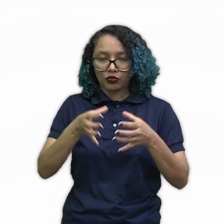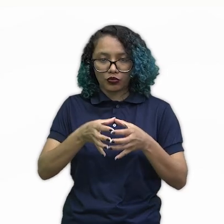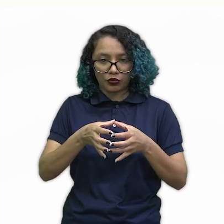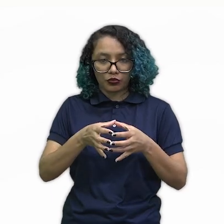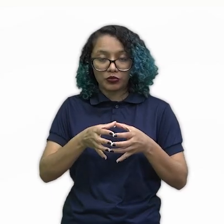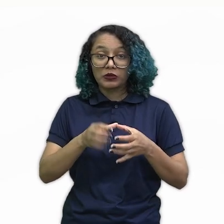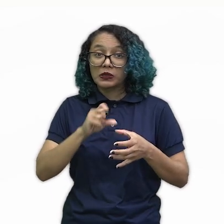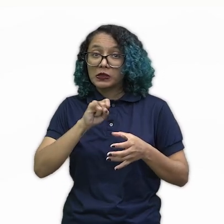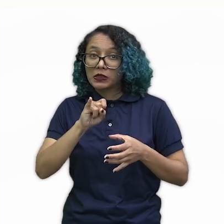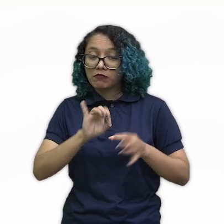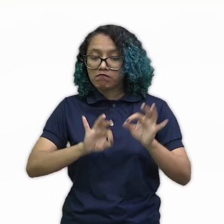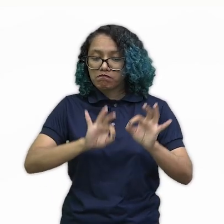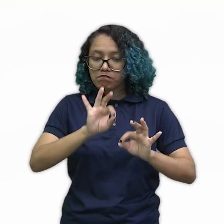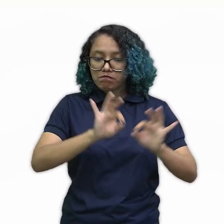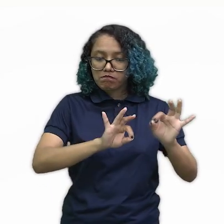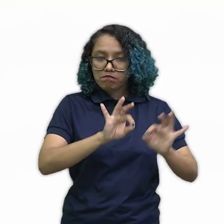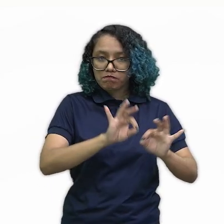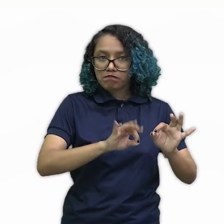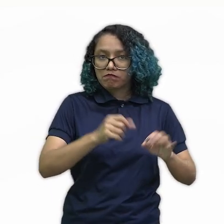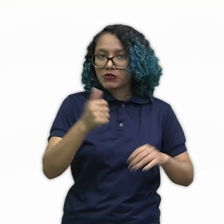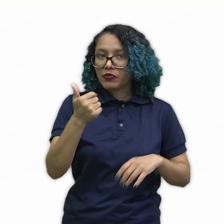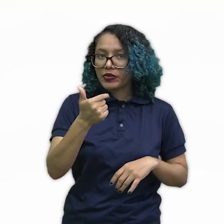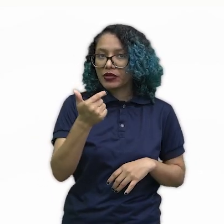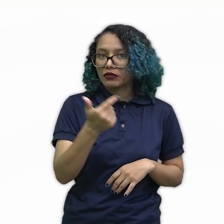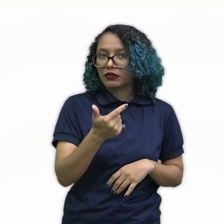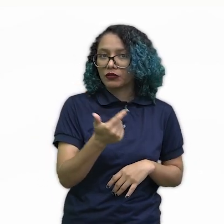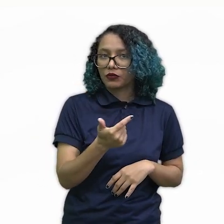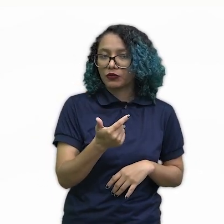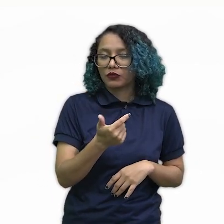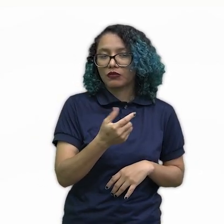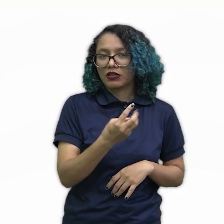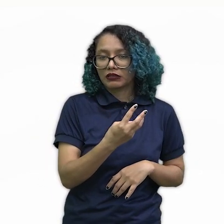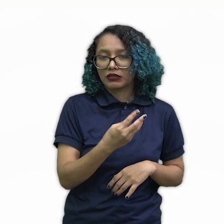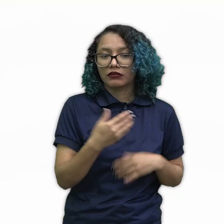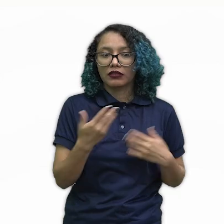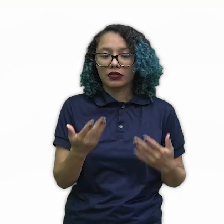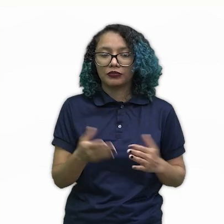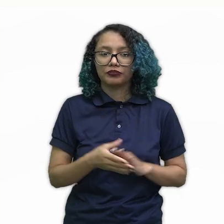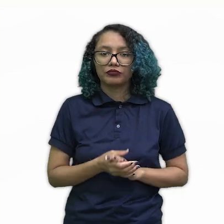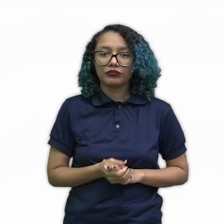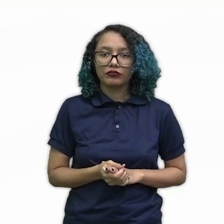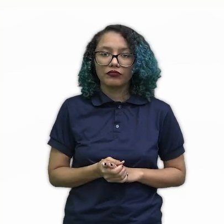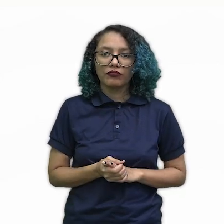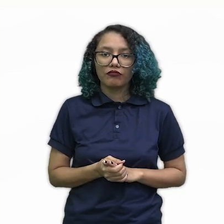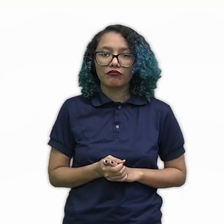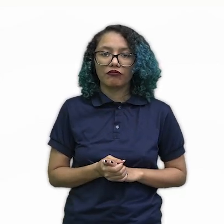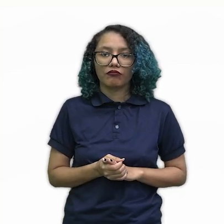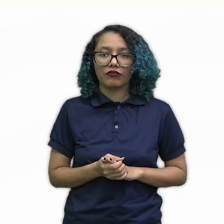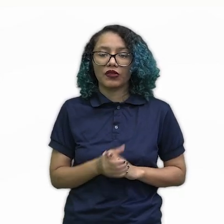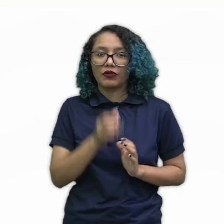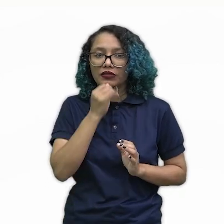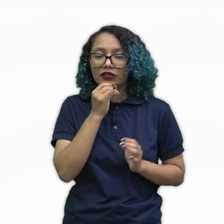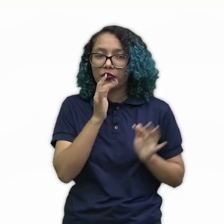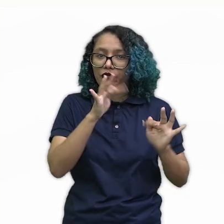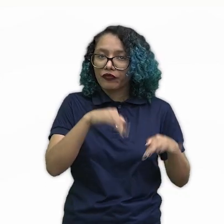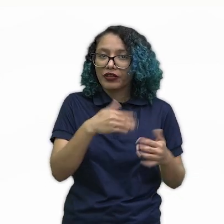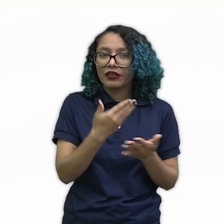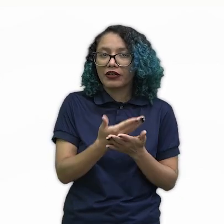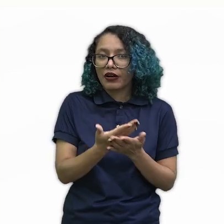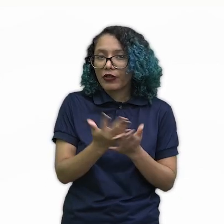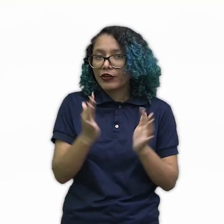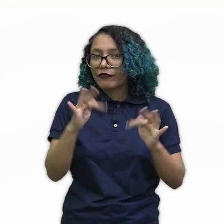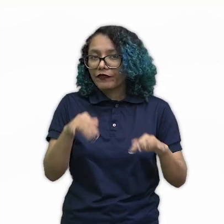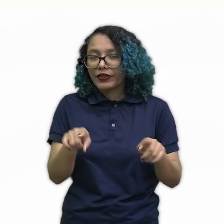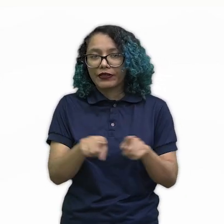quando colocados em rol. Perfeito, pessoal? E aí, com esse último exemplo, a gente vai aqui, então, finalizando a